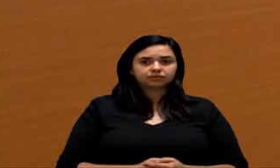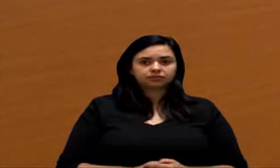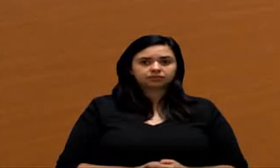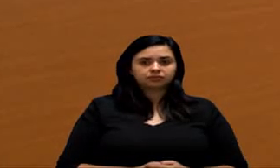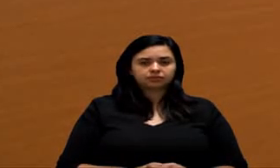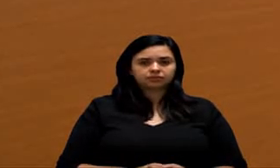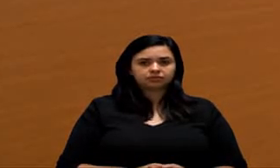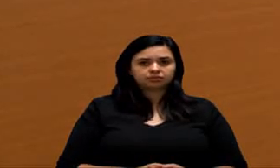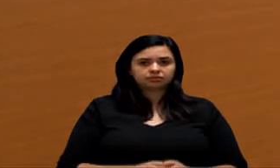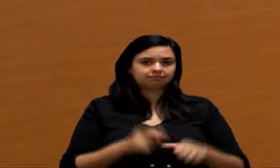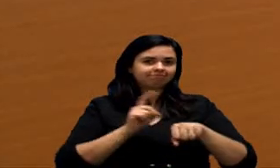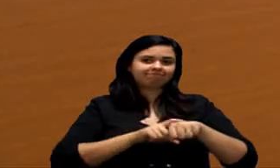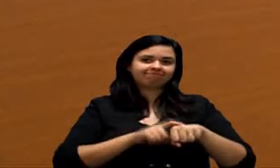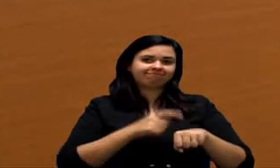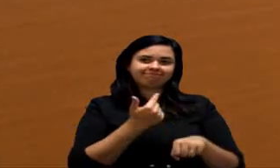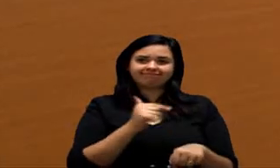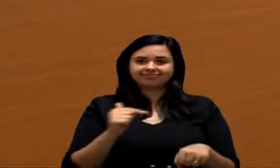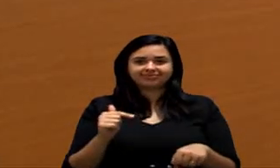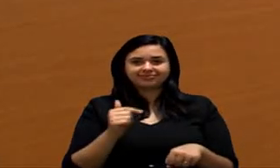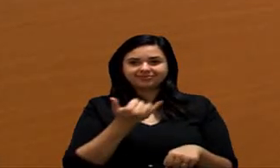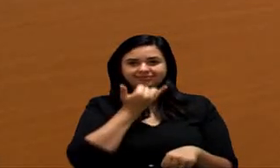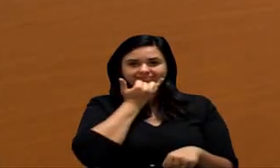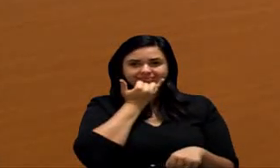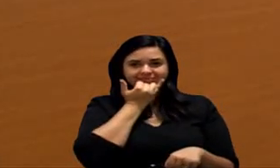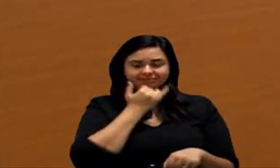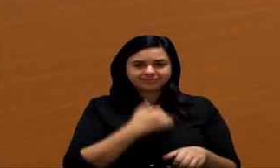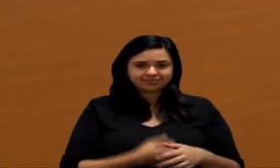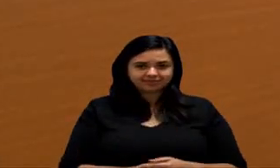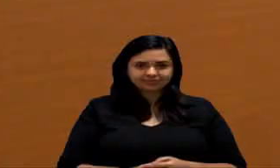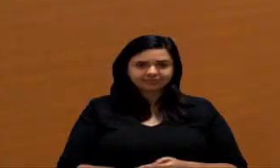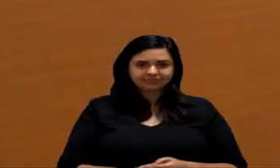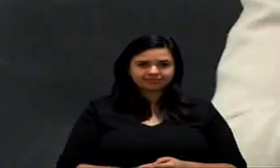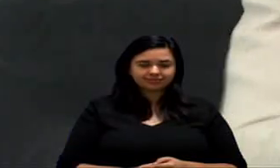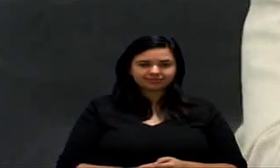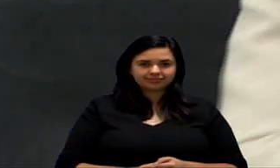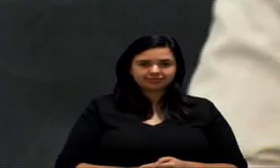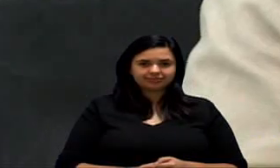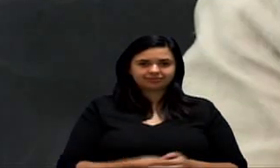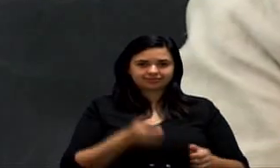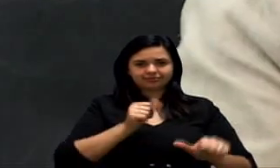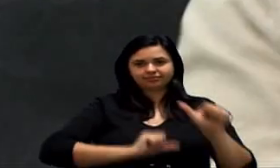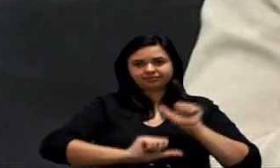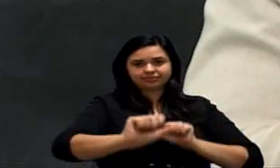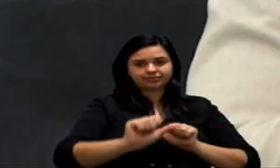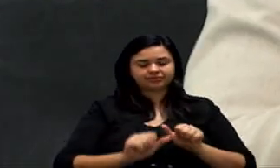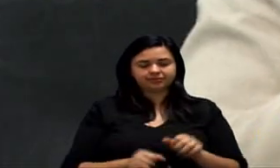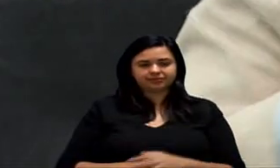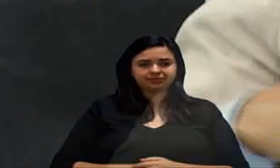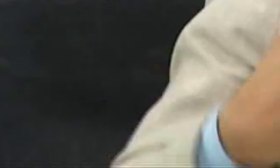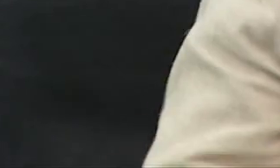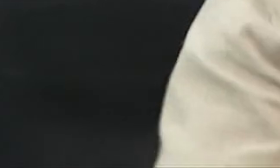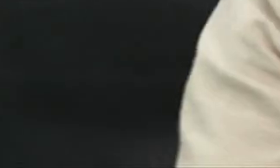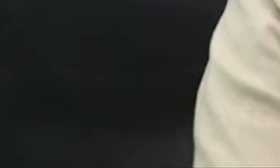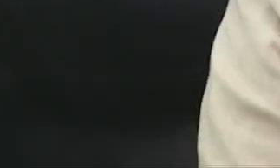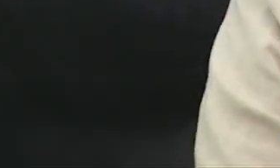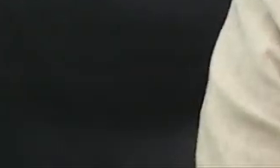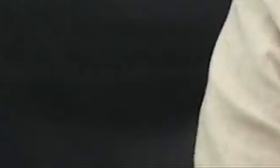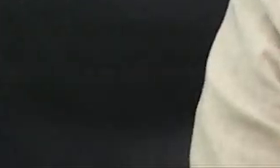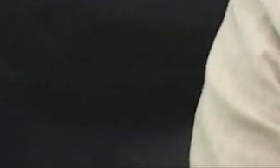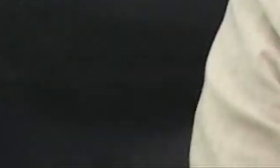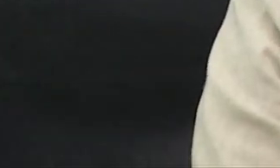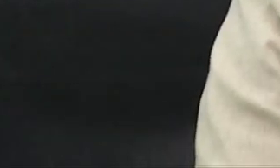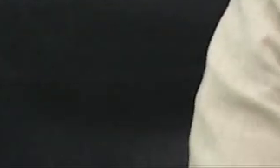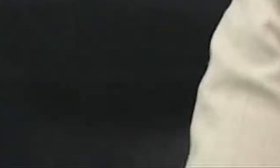Eu não tenho mais tempo, Fábio. Na sua mesa, ah. Amigo. Trocando, né? Obrigado, presidente. A discussão que a